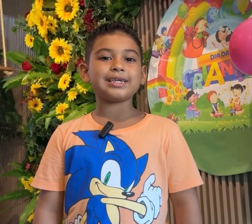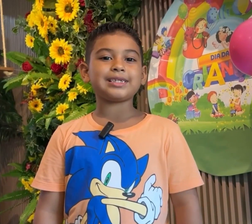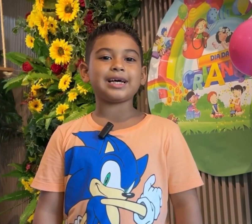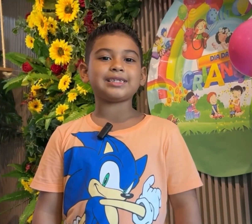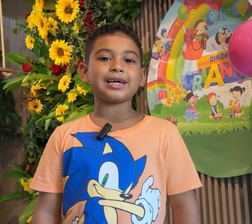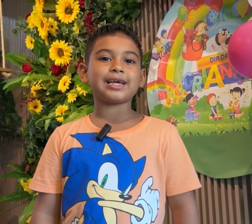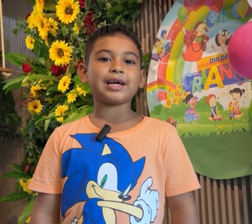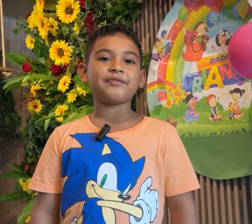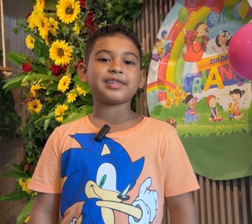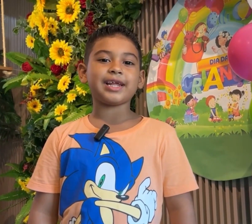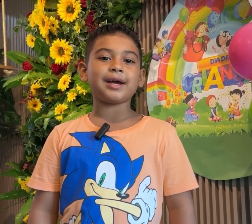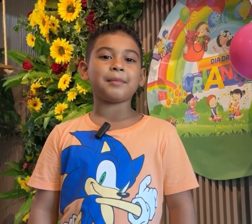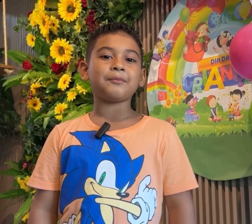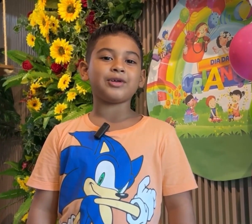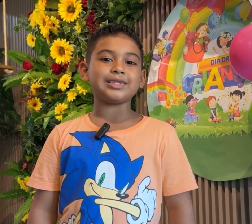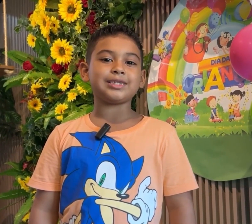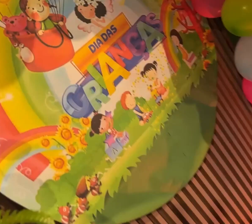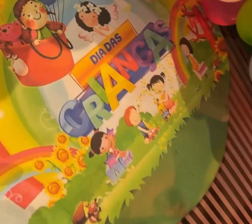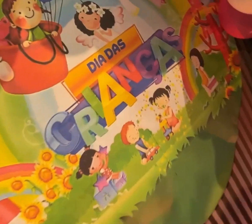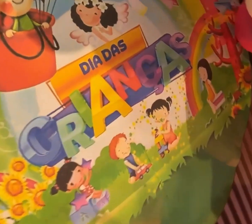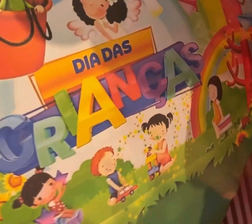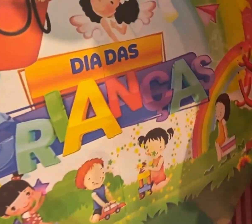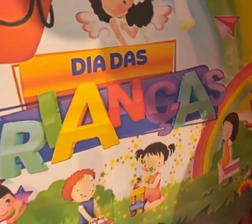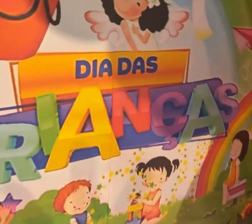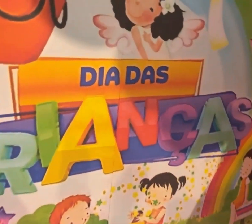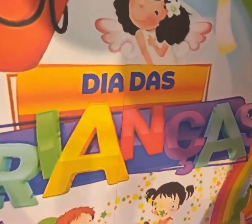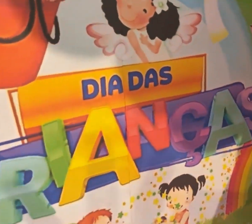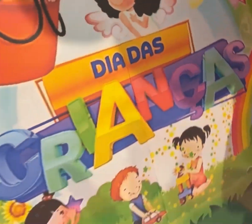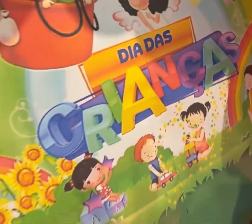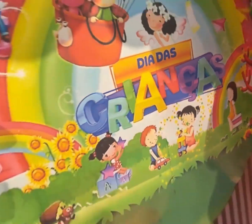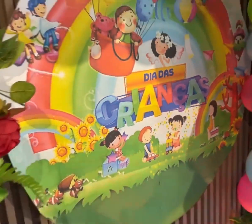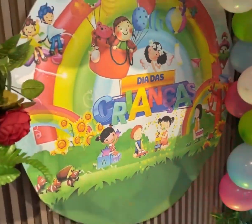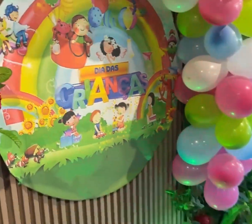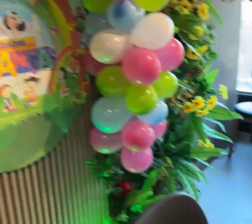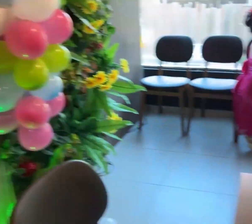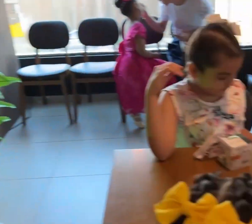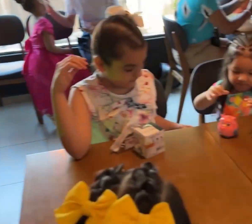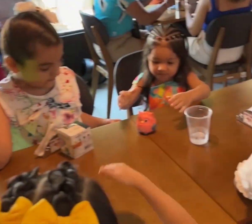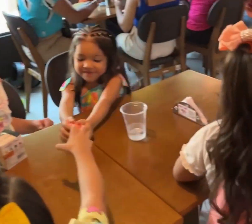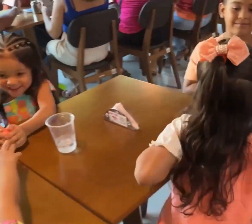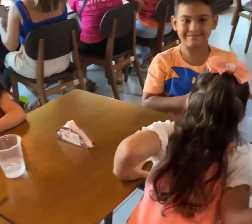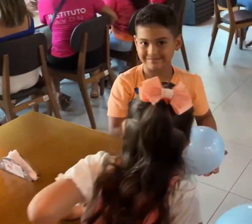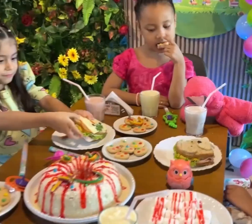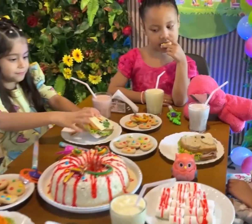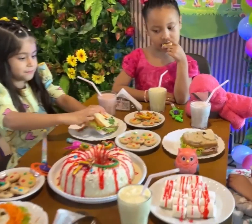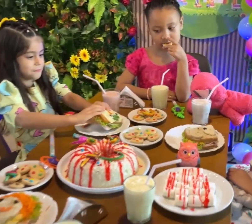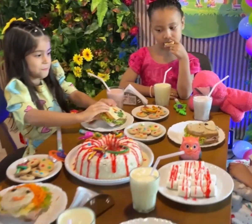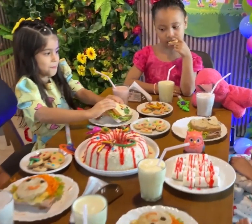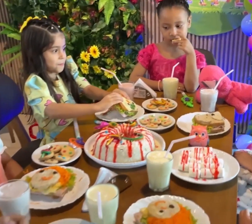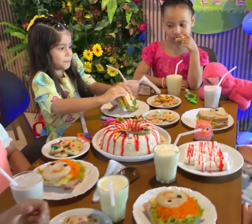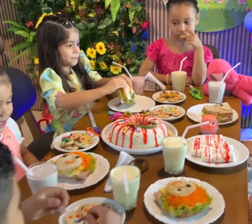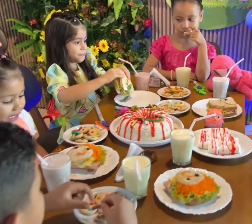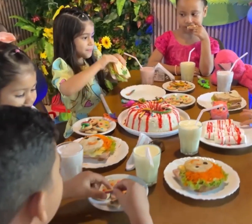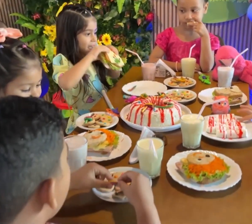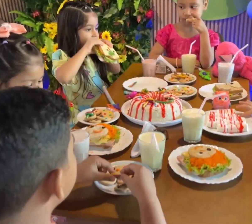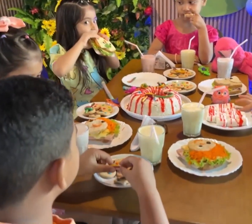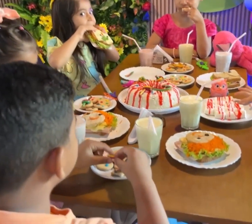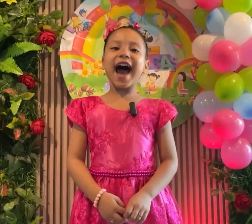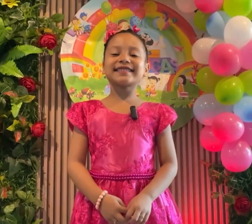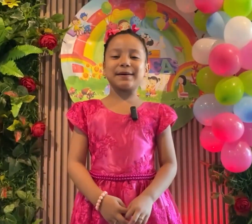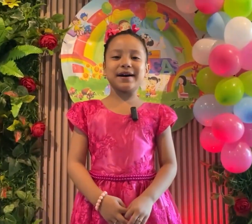Semana das Crianças aqui na Cafeteria Mamonas. Pula, pula, pipoquinha, pula, pula, sem parar.